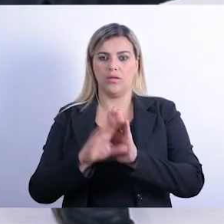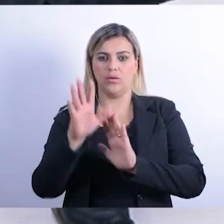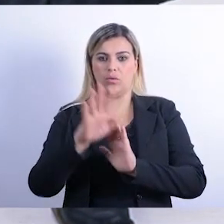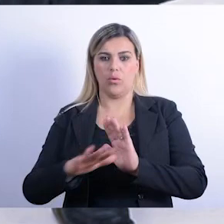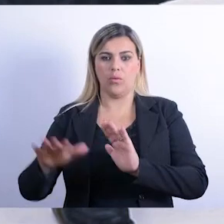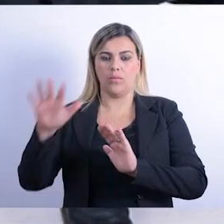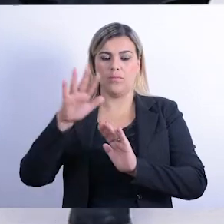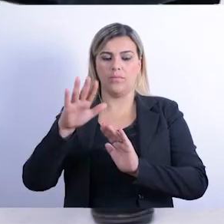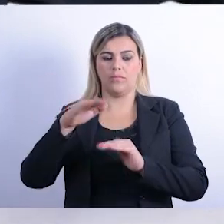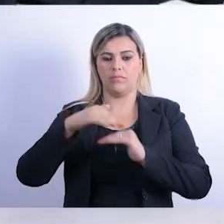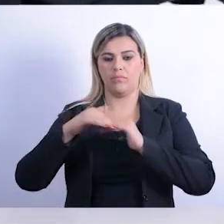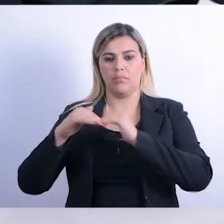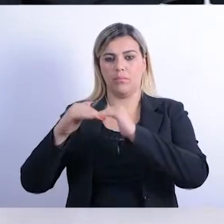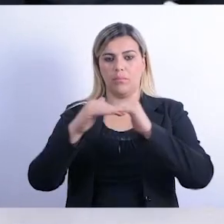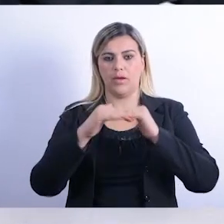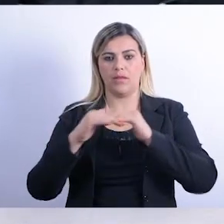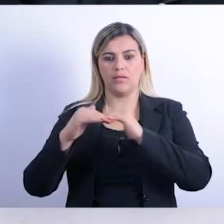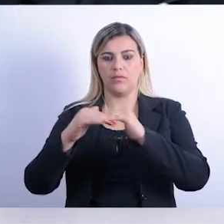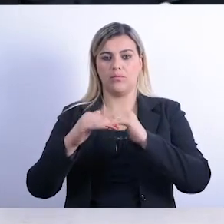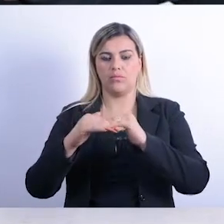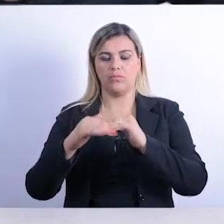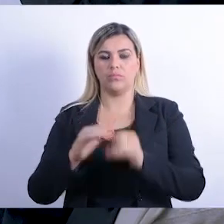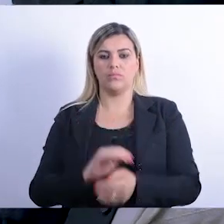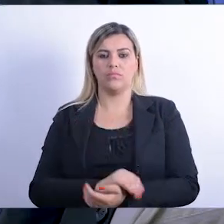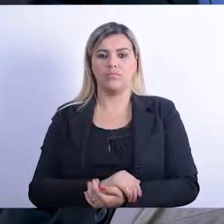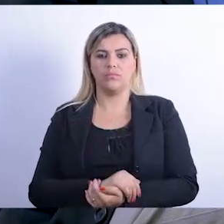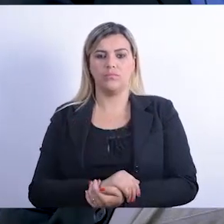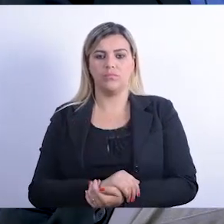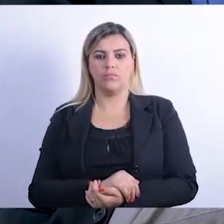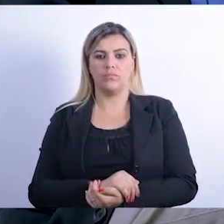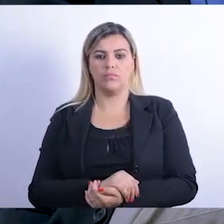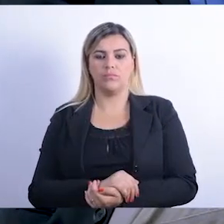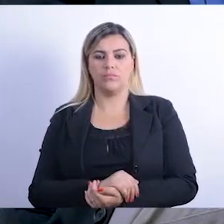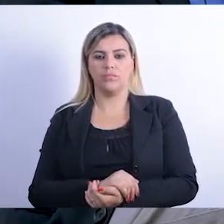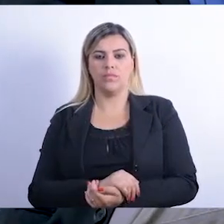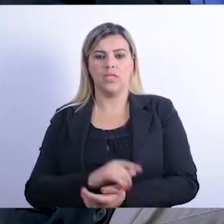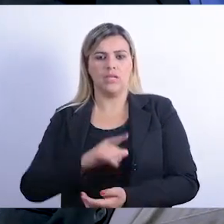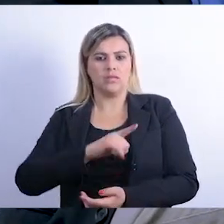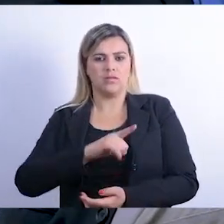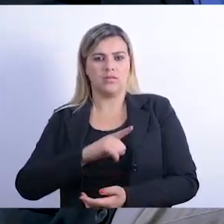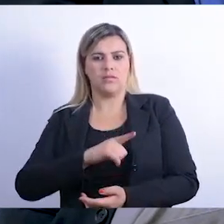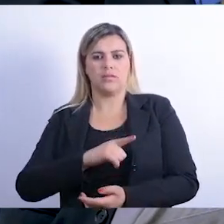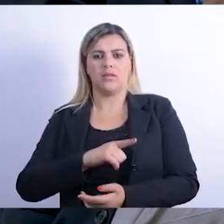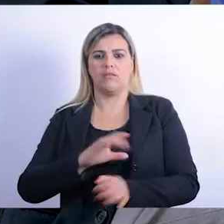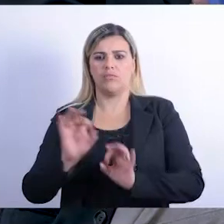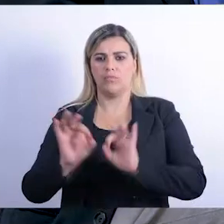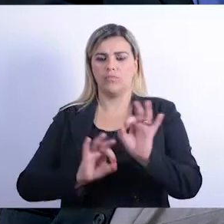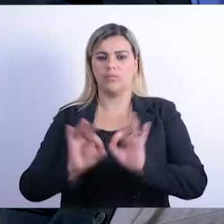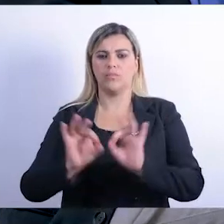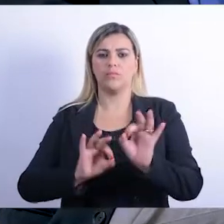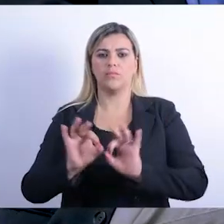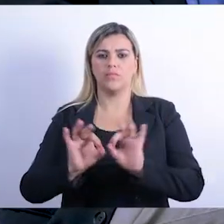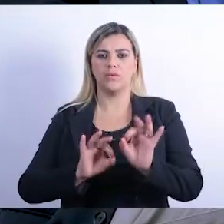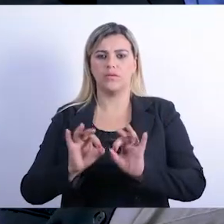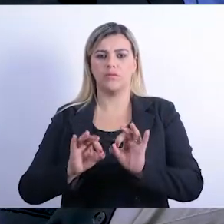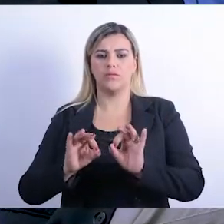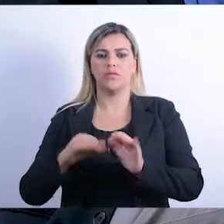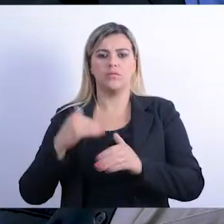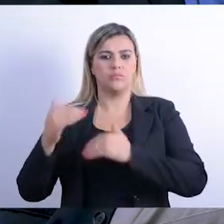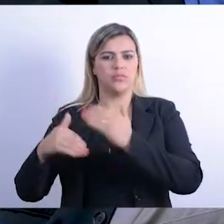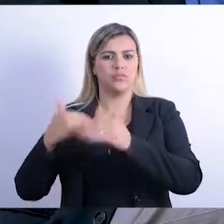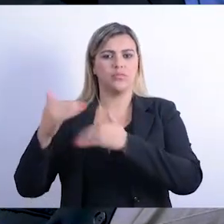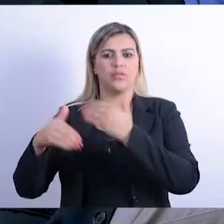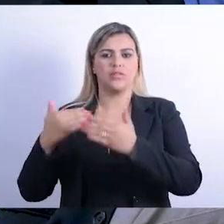sala, teve tudo preparado para que os docentes se reunissem e discutissem e apresentassem uma proposta, uma